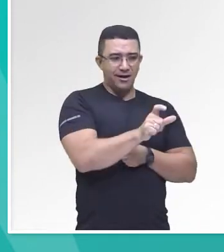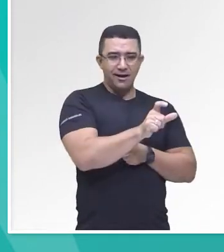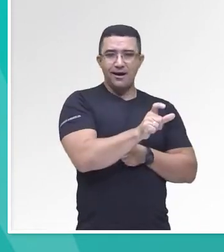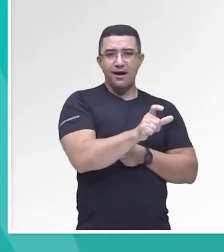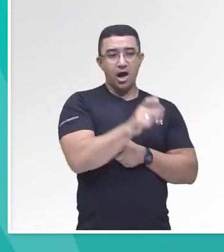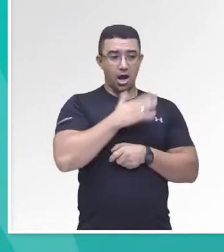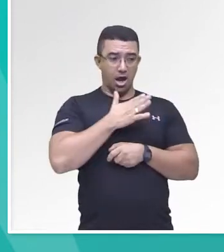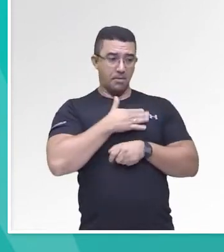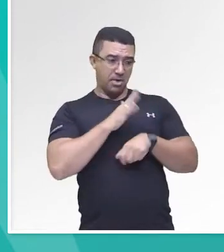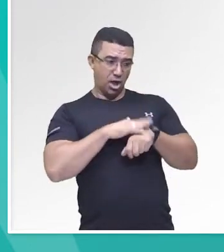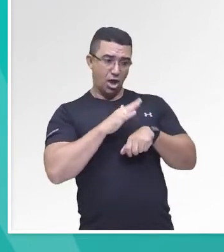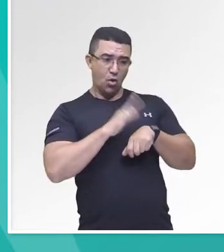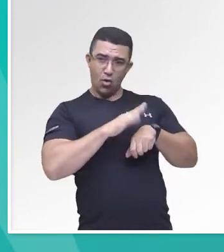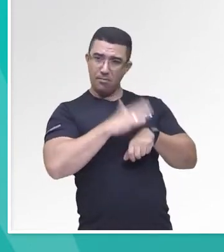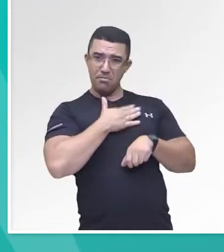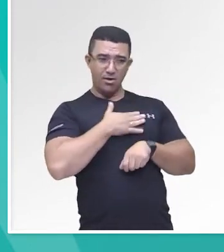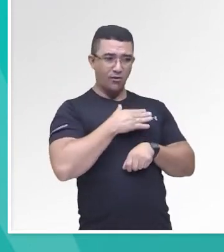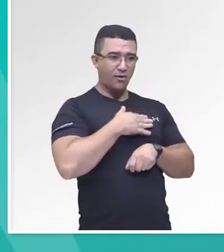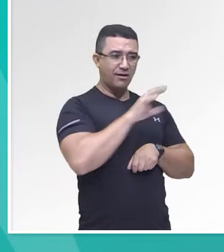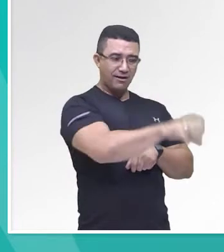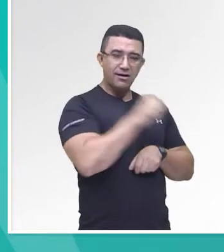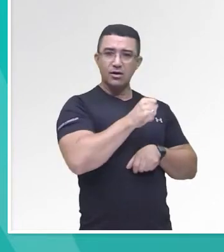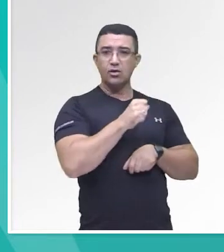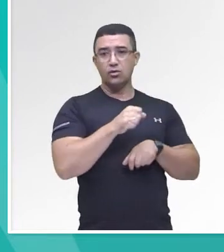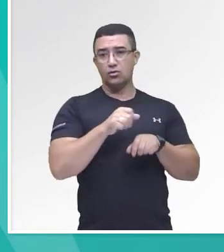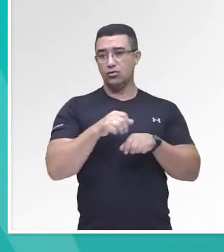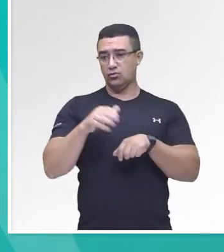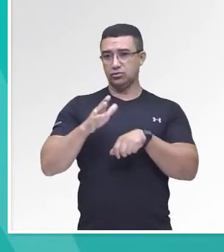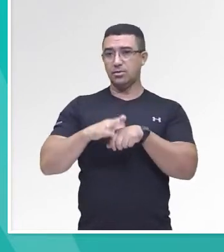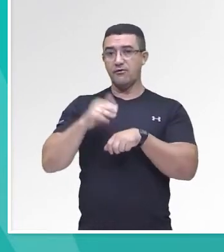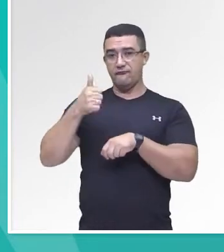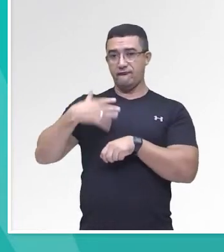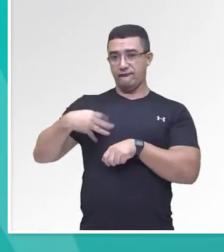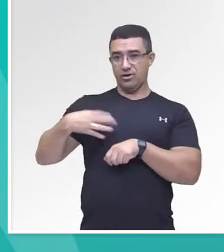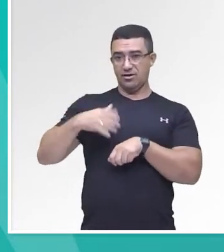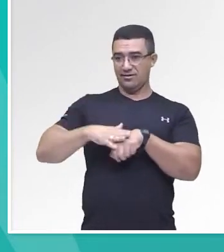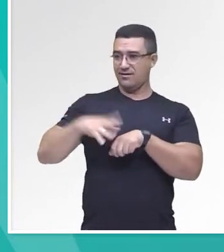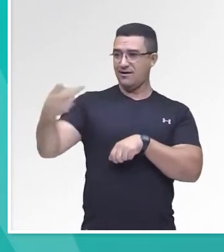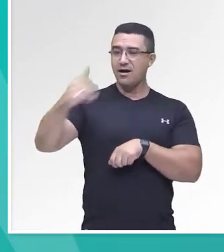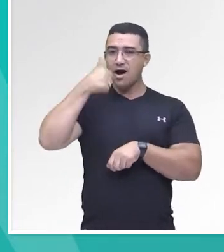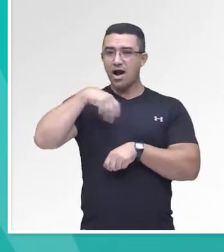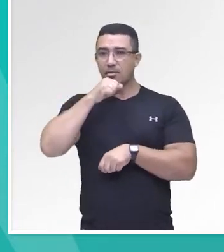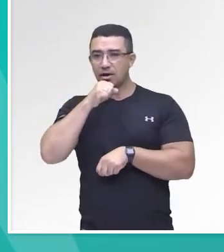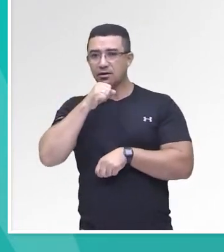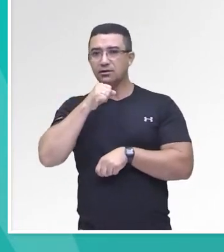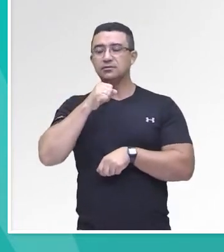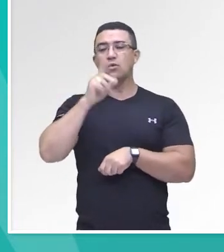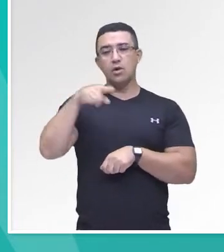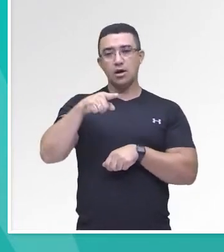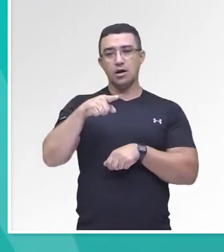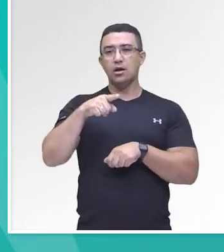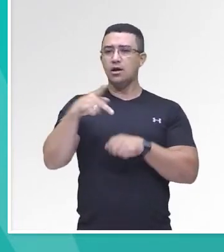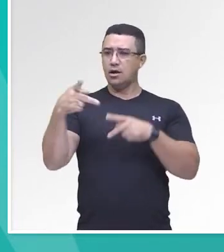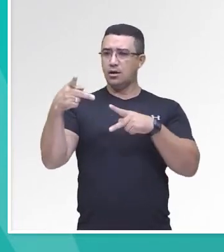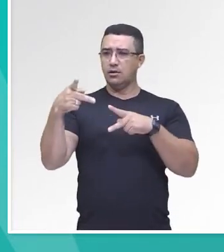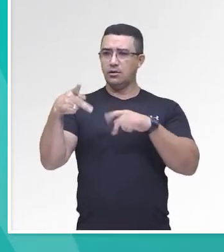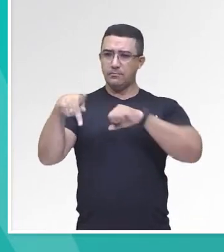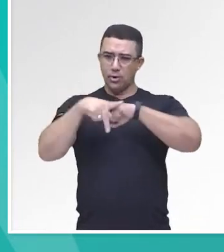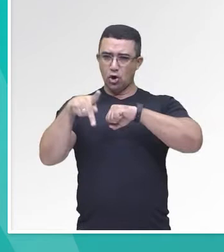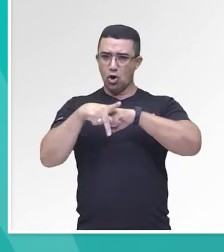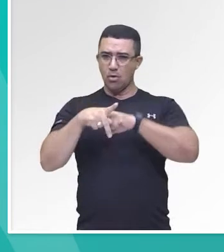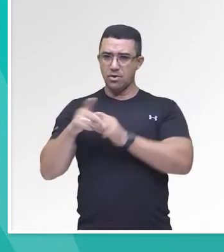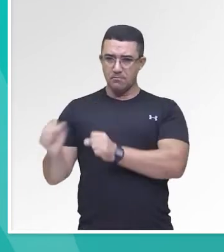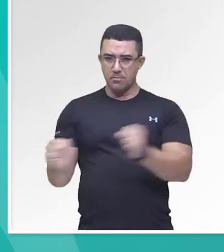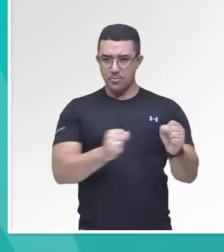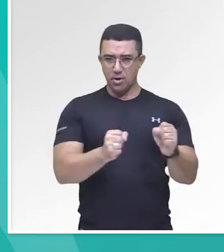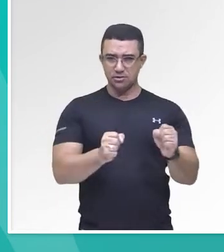né? A mãe, enfim, assim por diante. Então, a gente aprendeu ali em relação ao pronome de segunda e terceira pessoa, não é